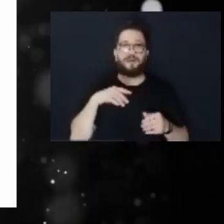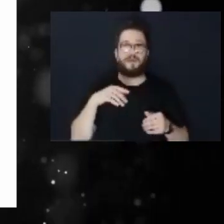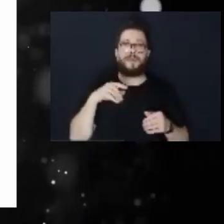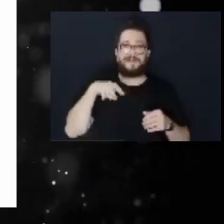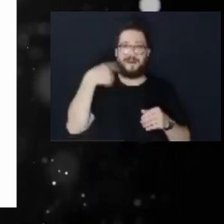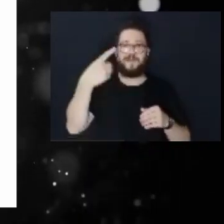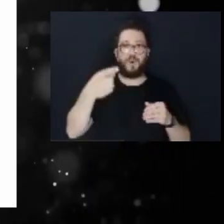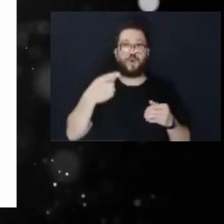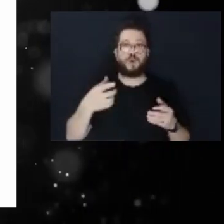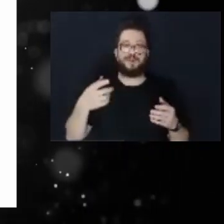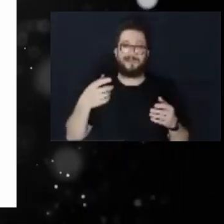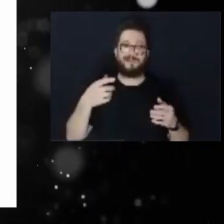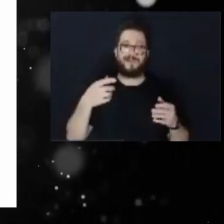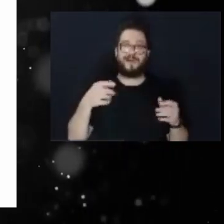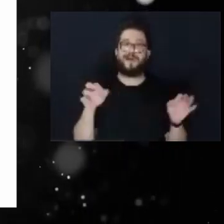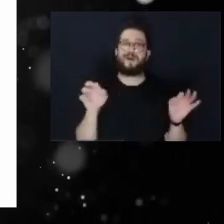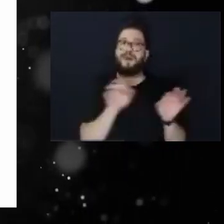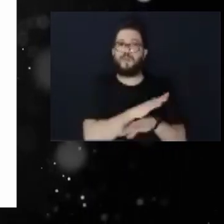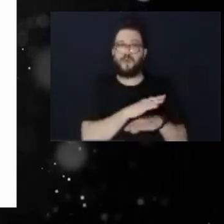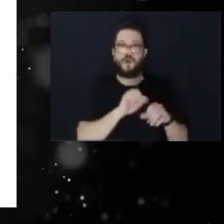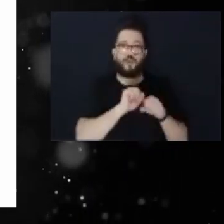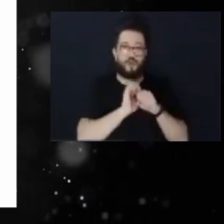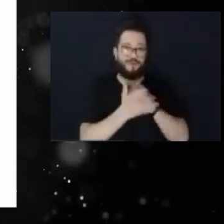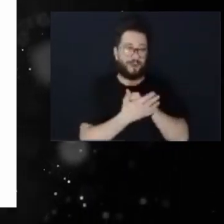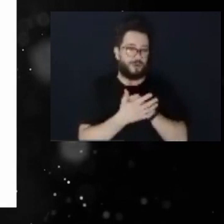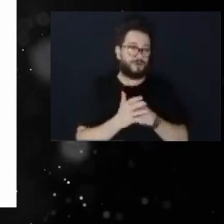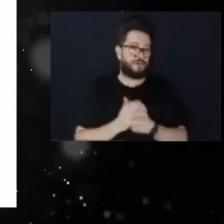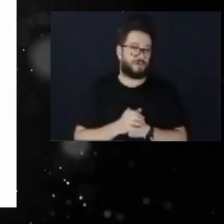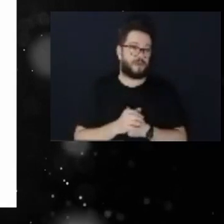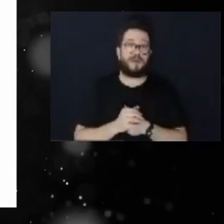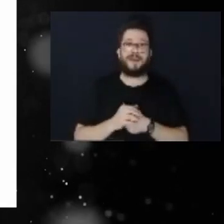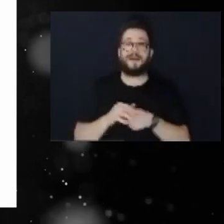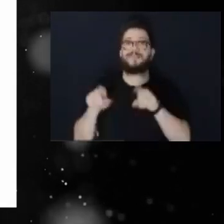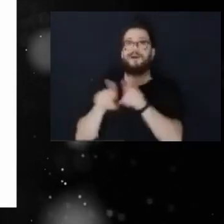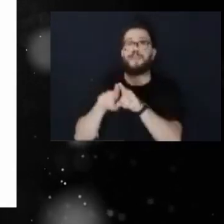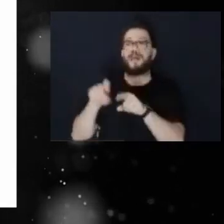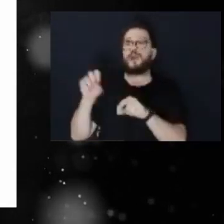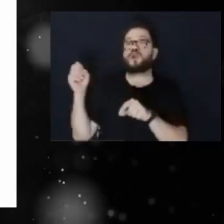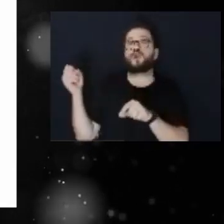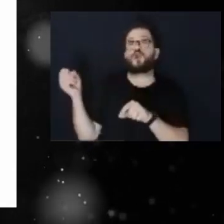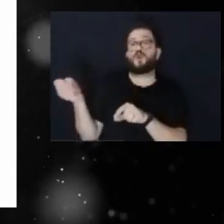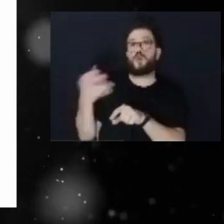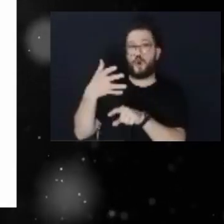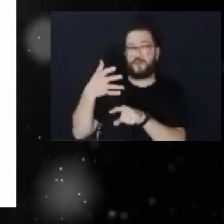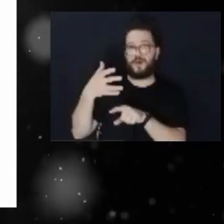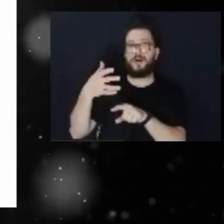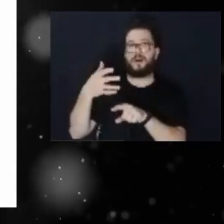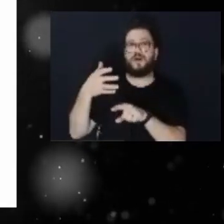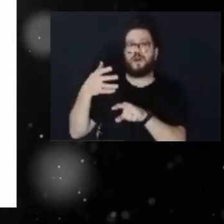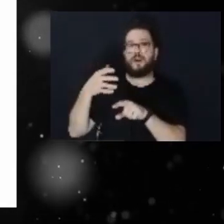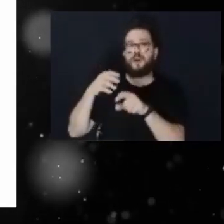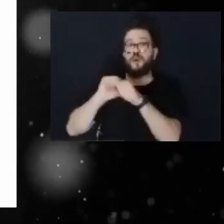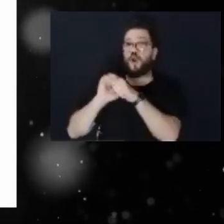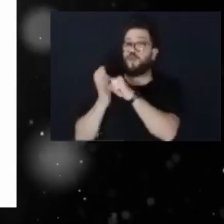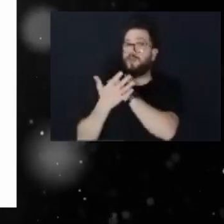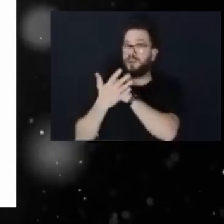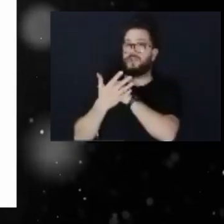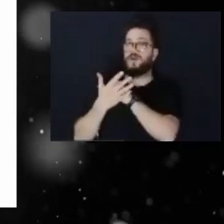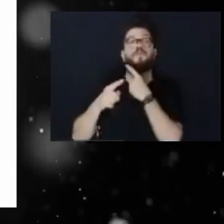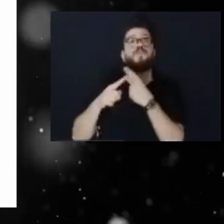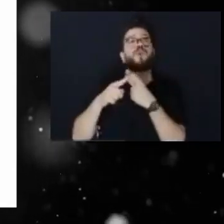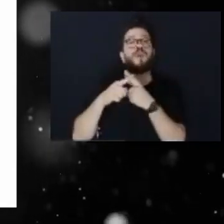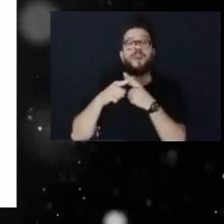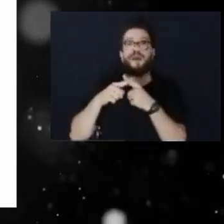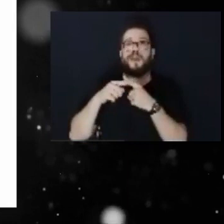população entenda. Surgimento de uma nova variante com a possibilidade de ser resistente às vacinas devido ao aumento da